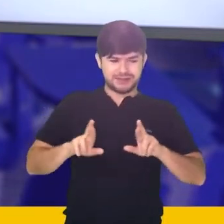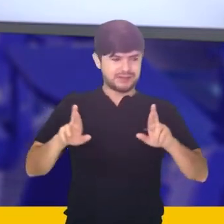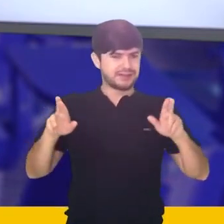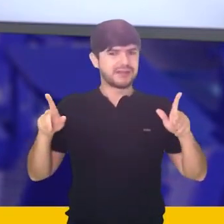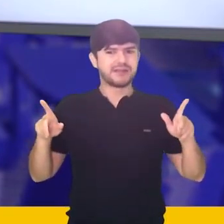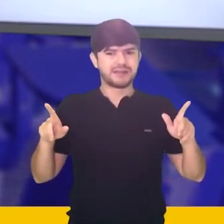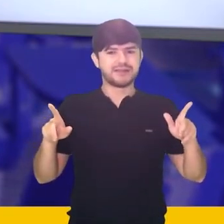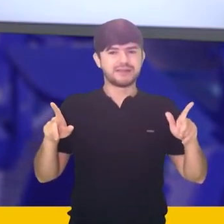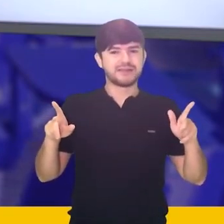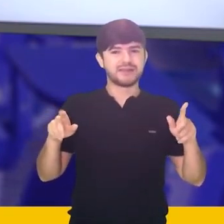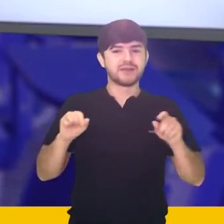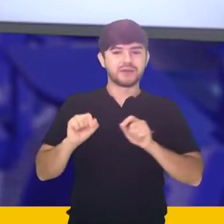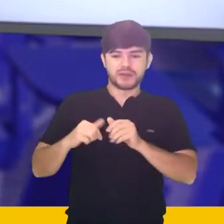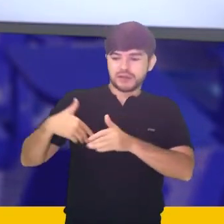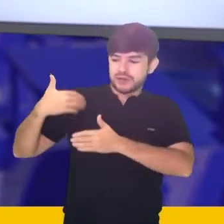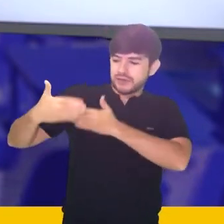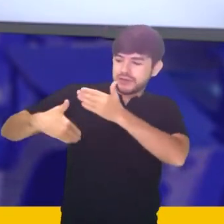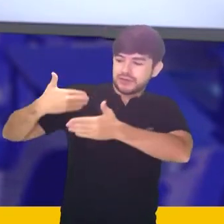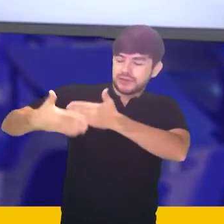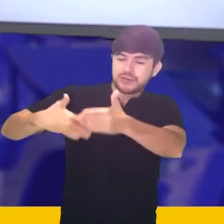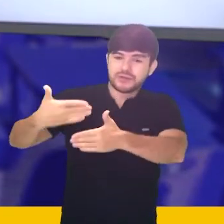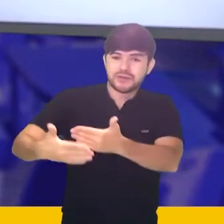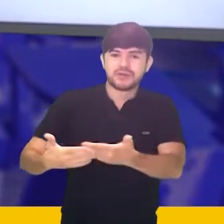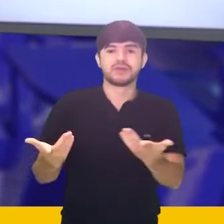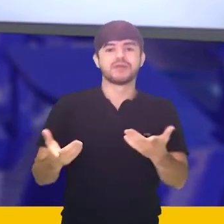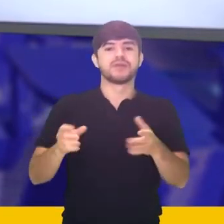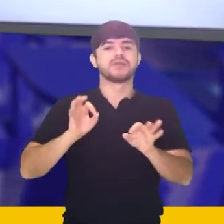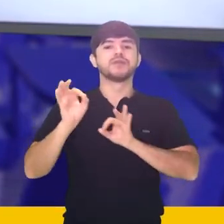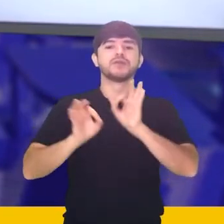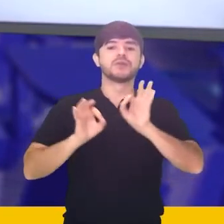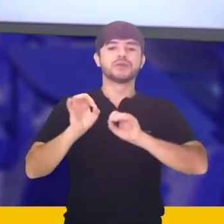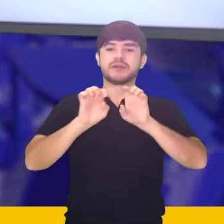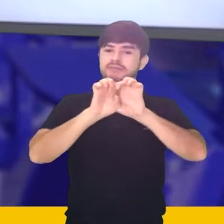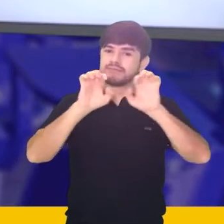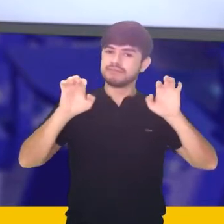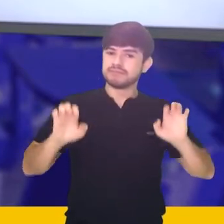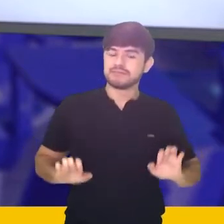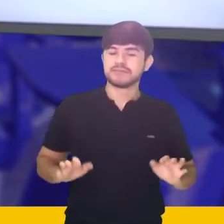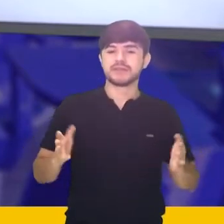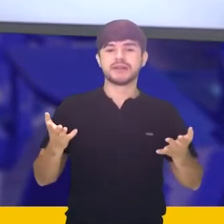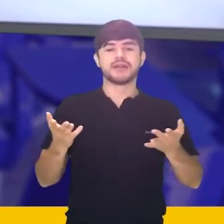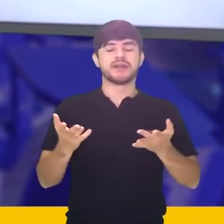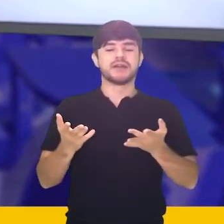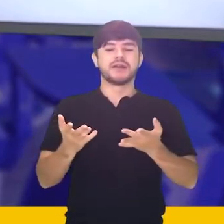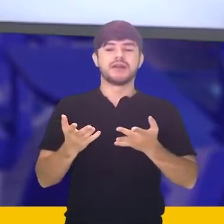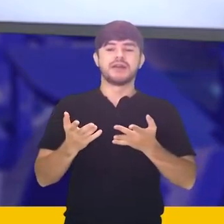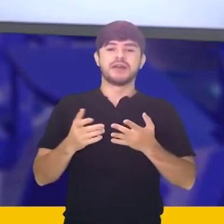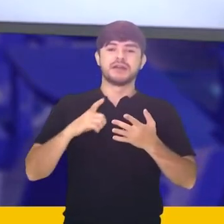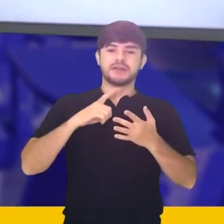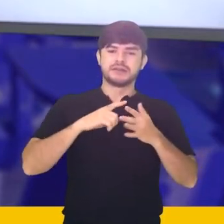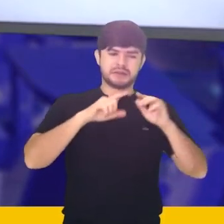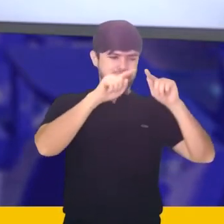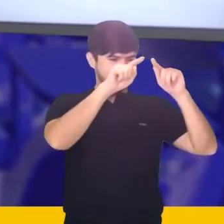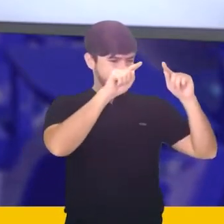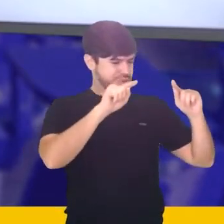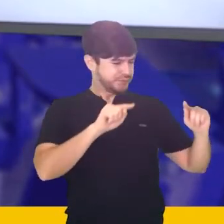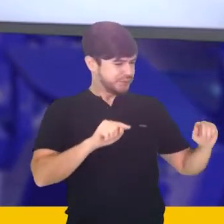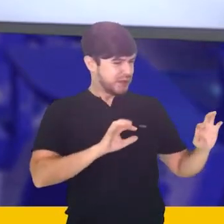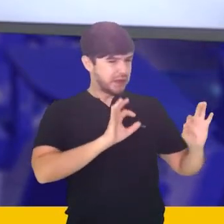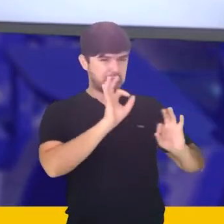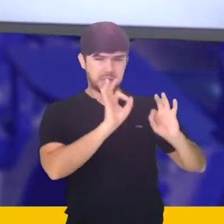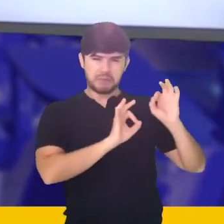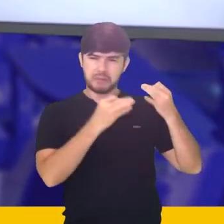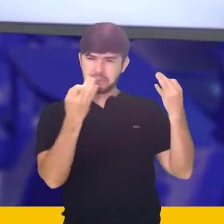né? Então a transição demográfica é essa mudança da estrutura. A gente tinha aqui a pirâmide perfeita, né, bem em formato